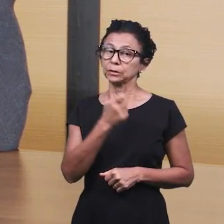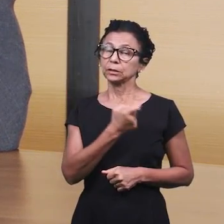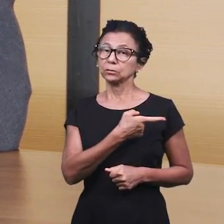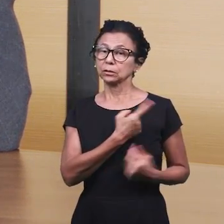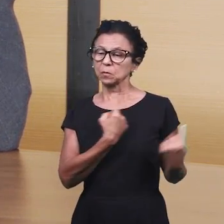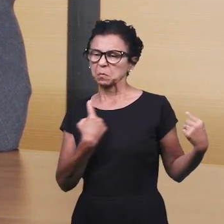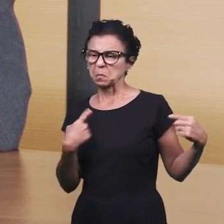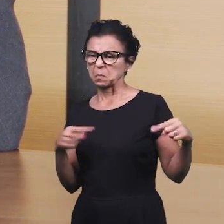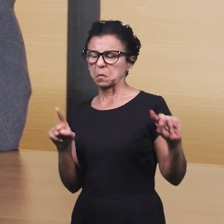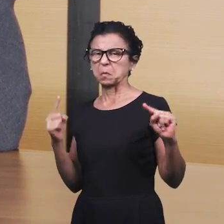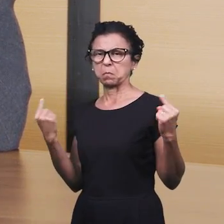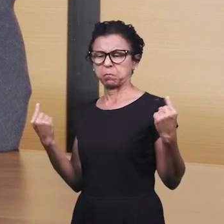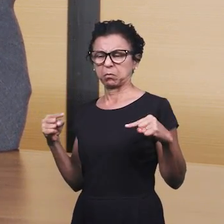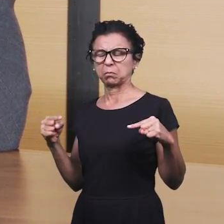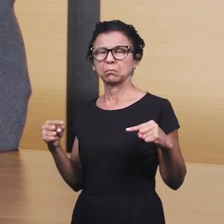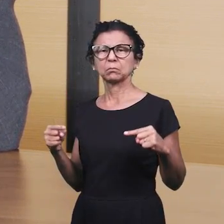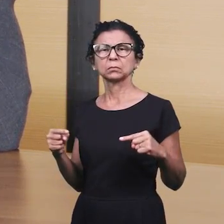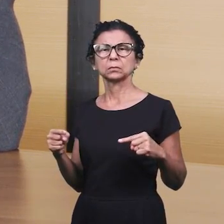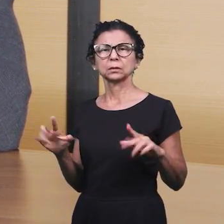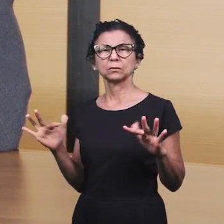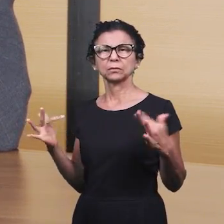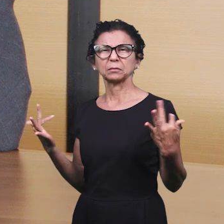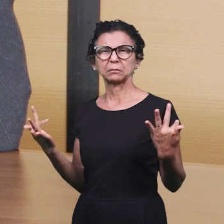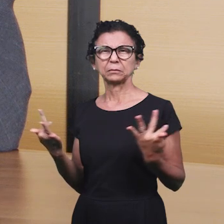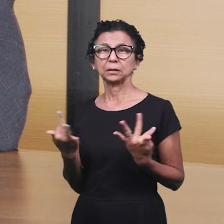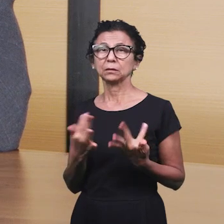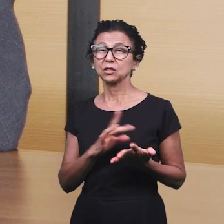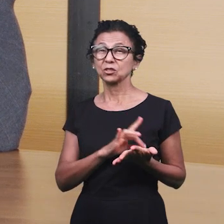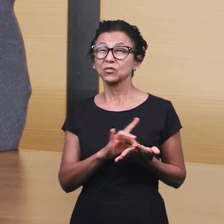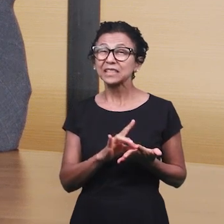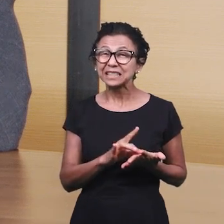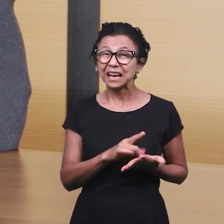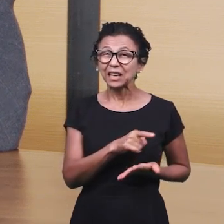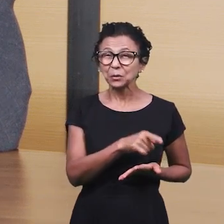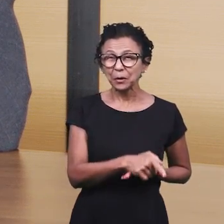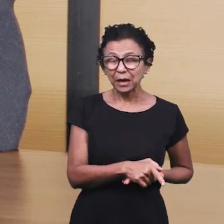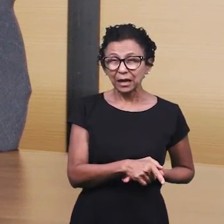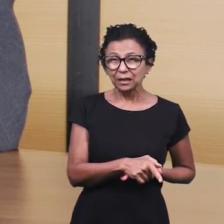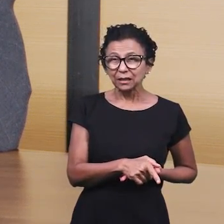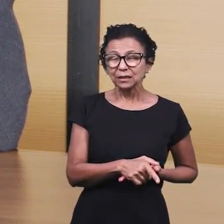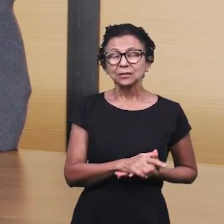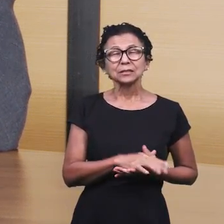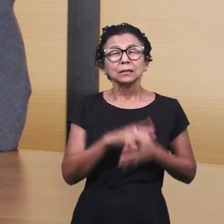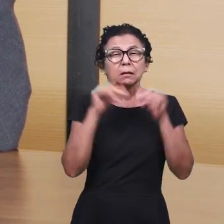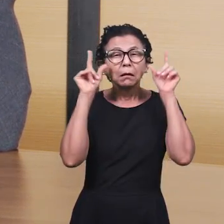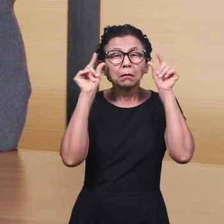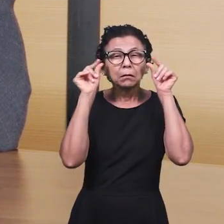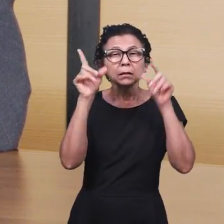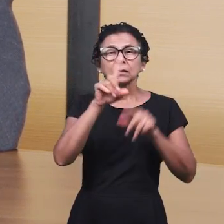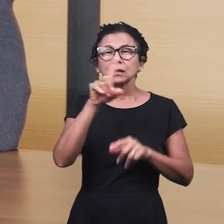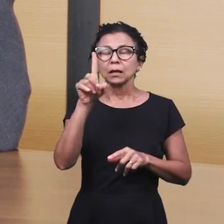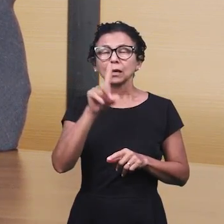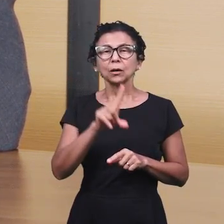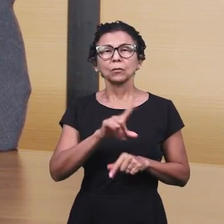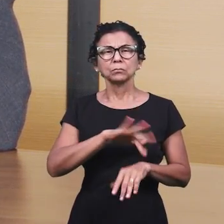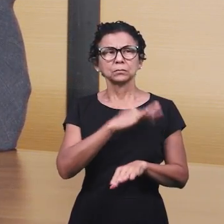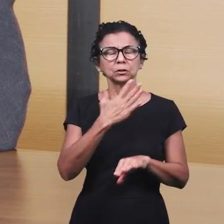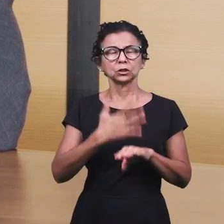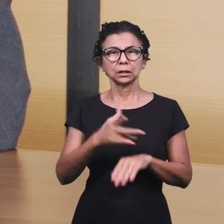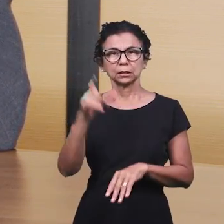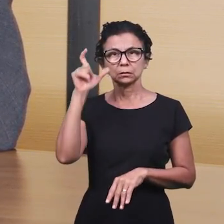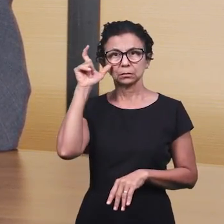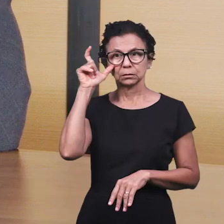fundamental na nossa vida, que é a doutrina. Então, tudo que o adversário quer destruir, a sua família, a nossa família, e o Senhor